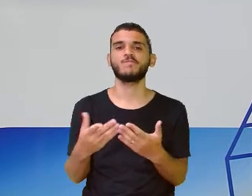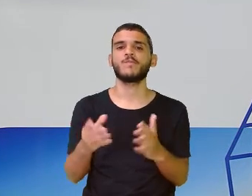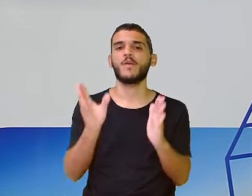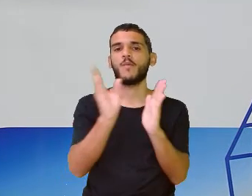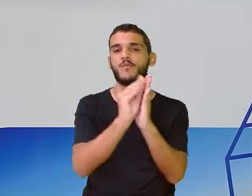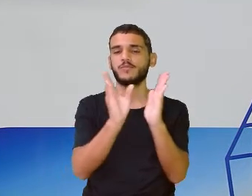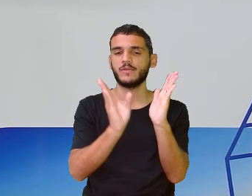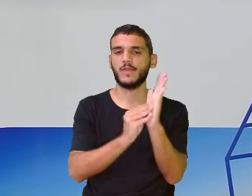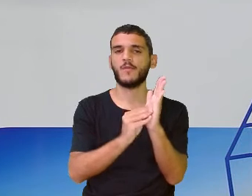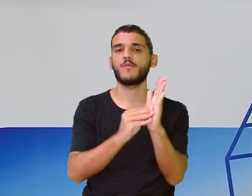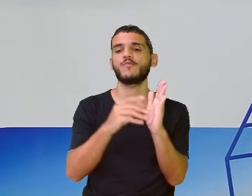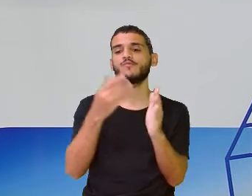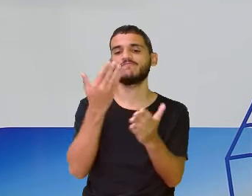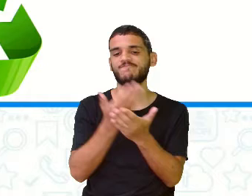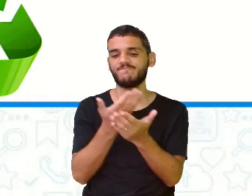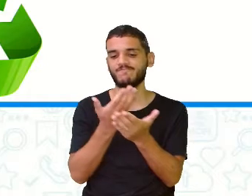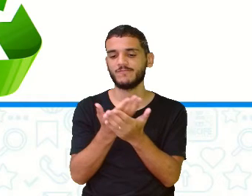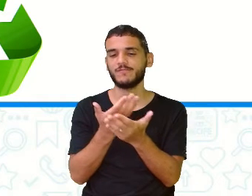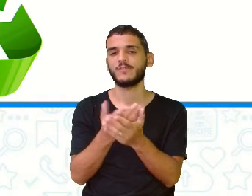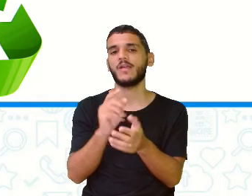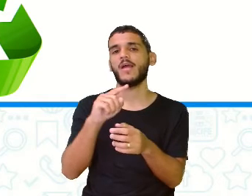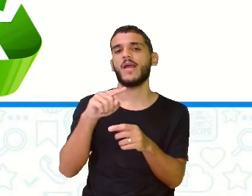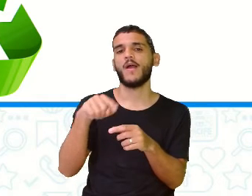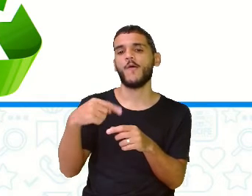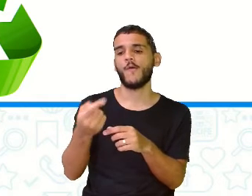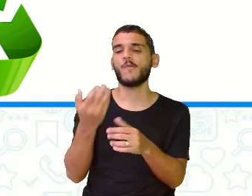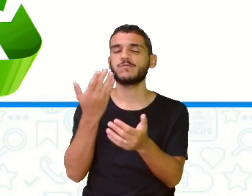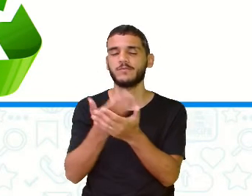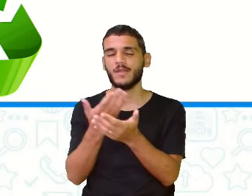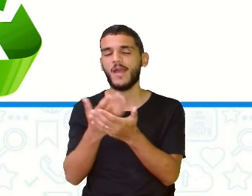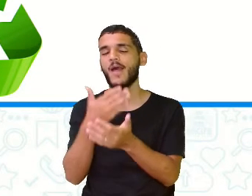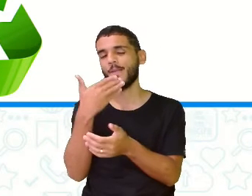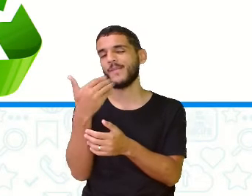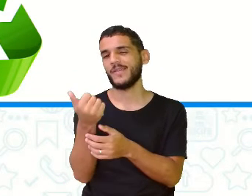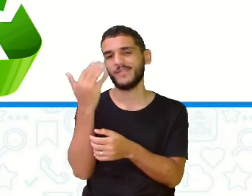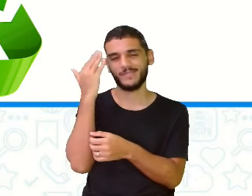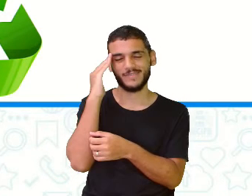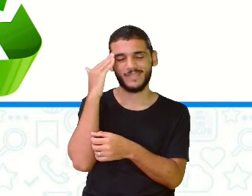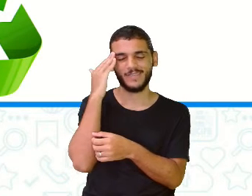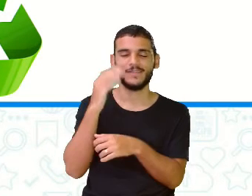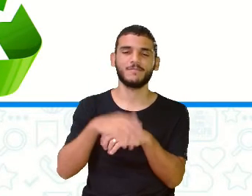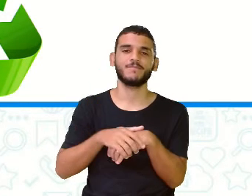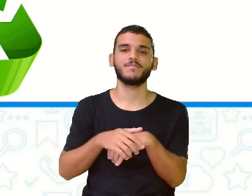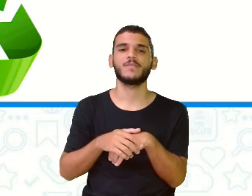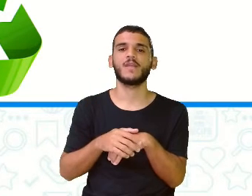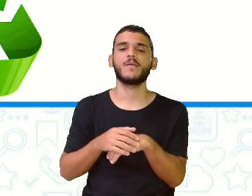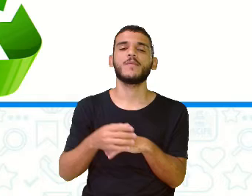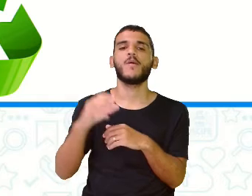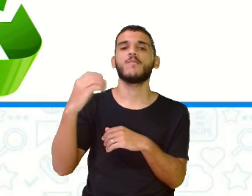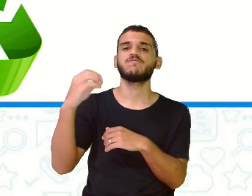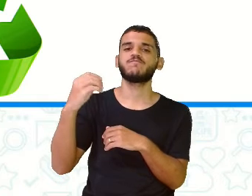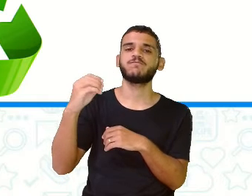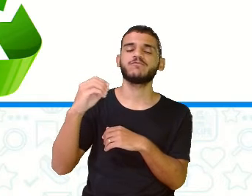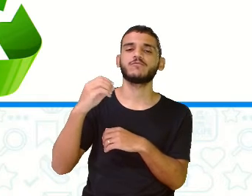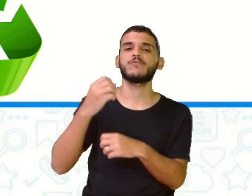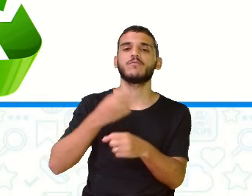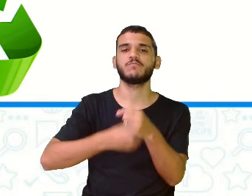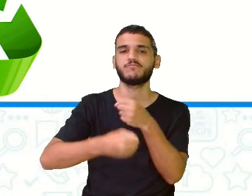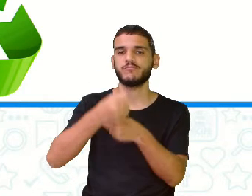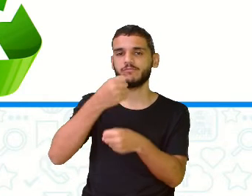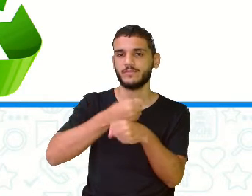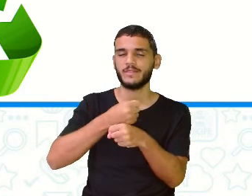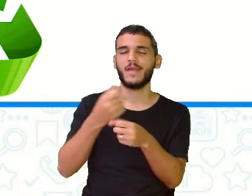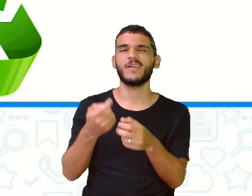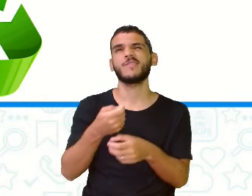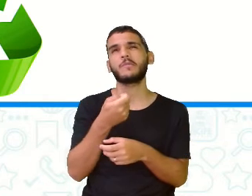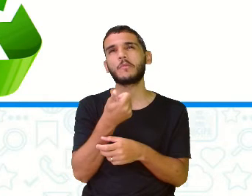a outra. Em outubro do ano passado, quando foi iniciada a coleta seletiva, das quase